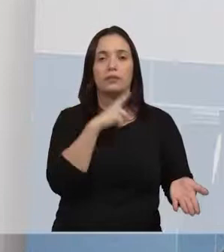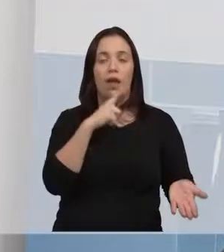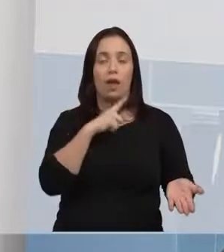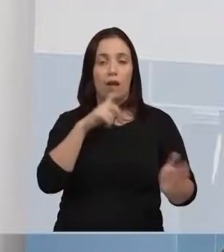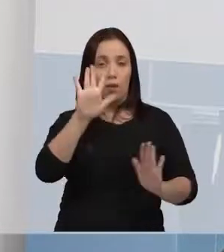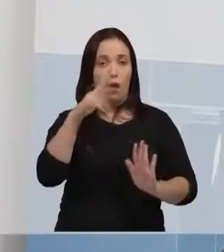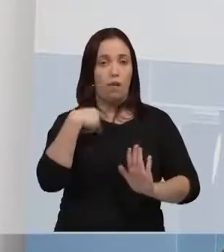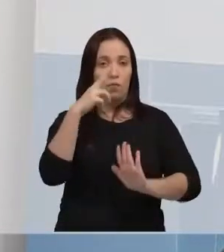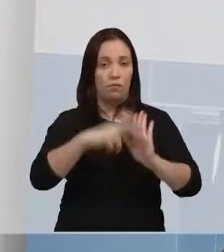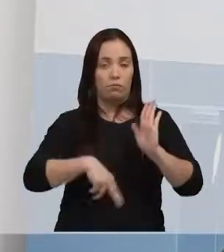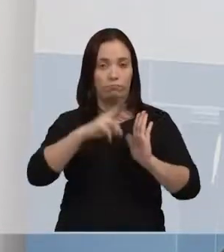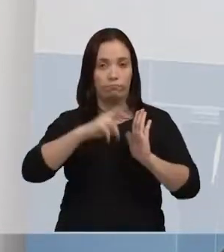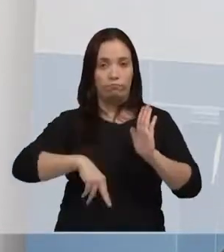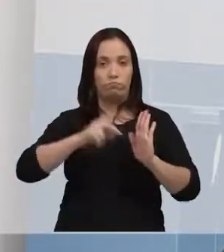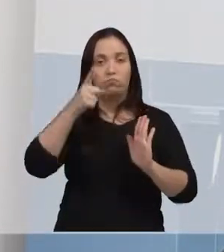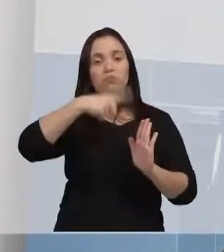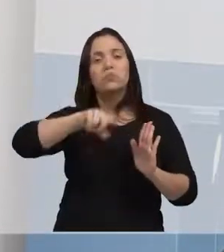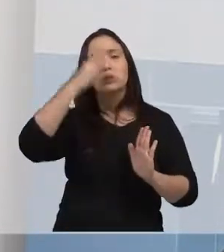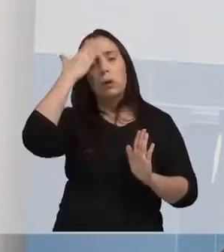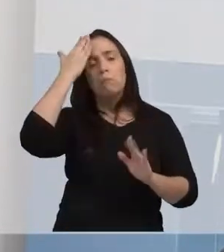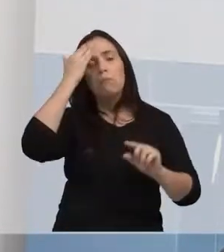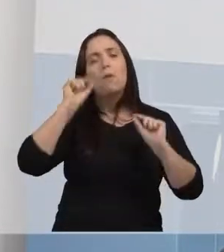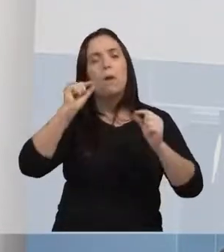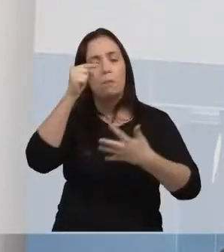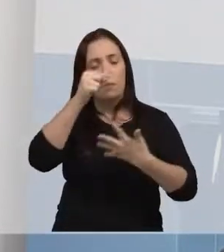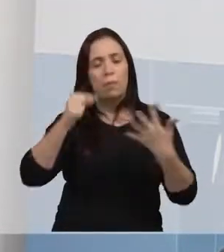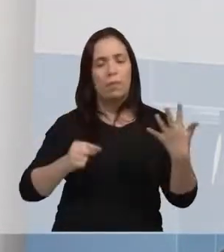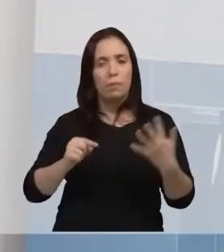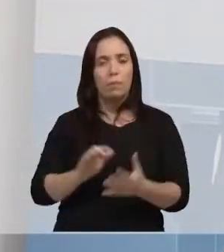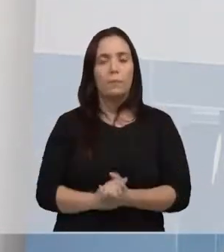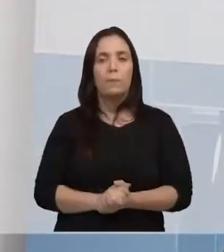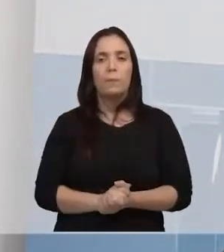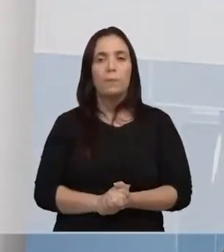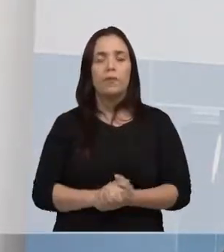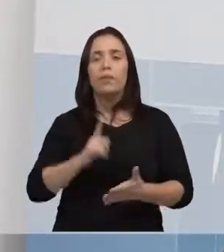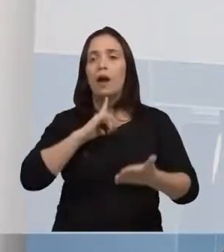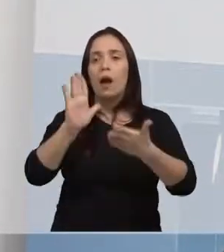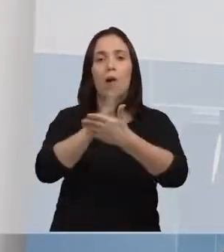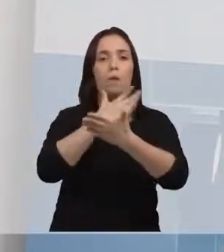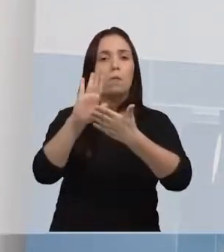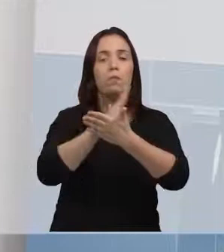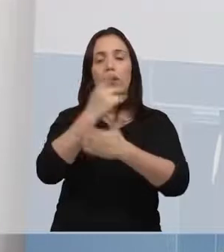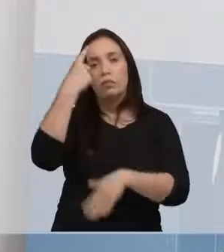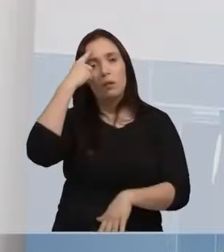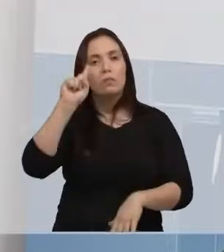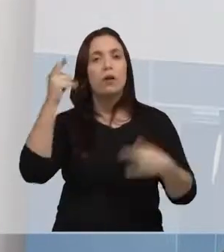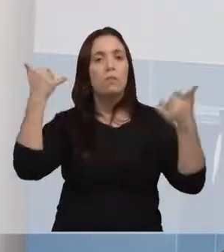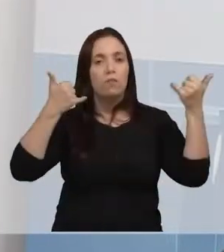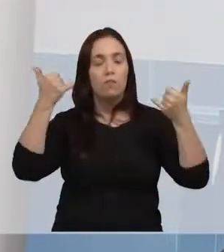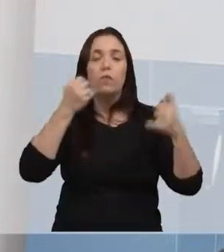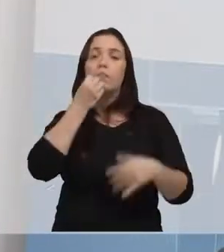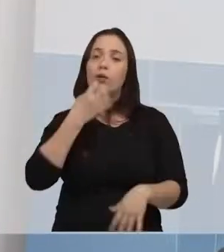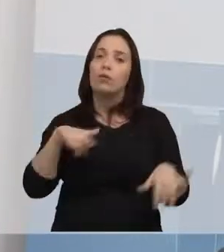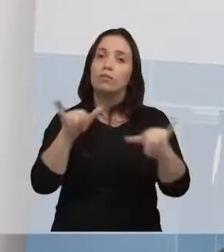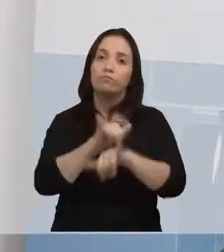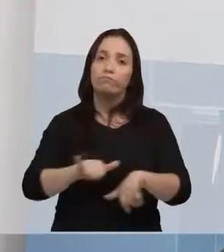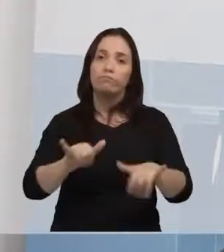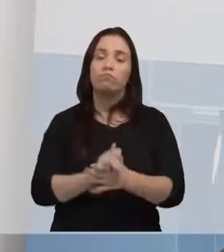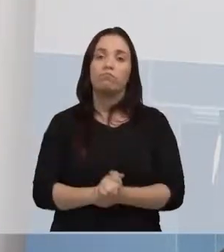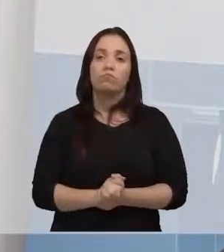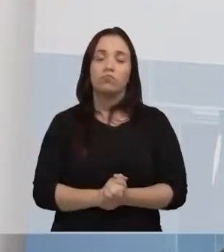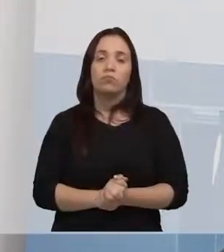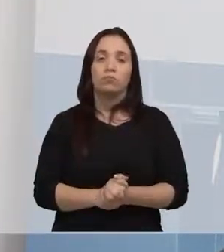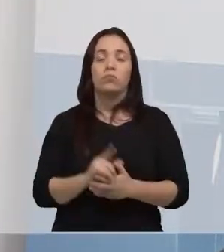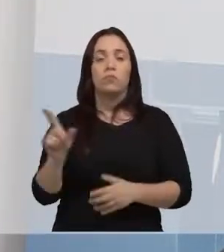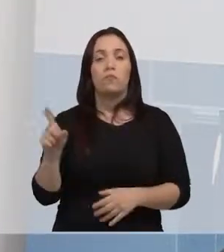você especificamente, para você saber o que é isso. E tem muita gente que não sabe disso, né? Mas é importante que a gente saiba disso. O juiz